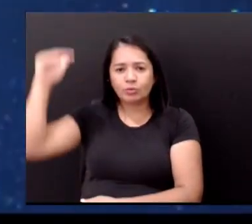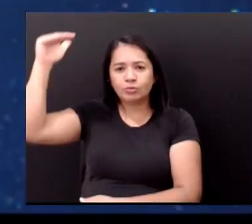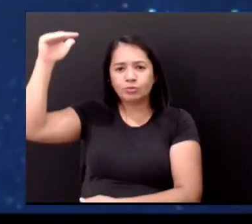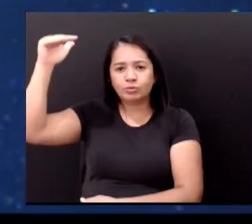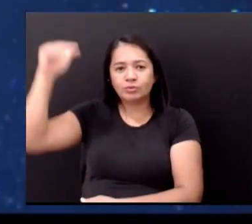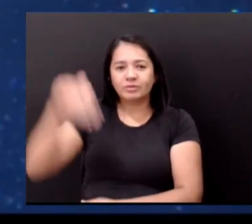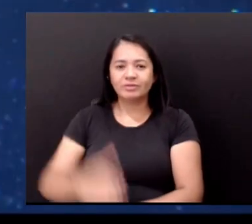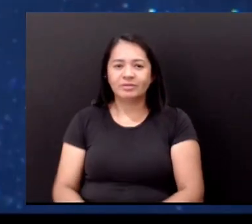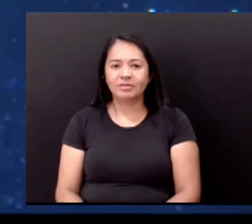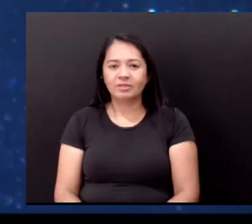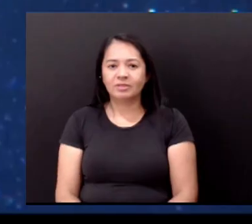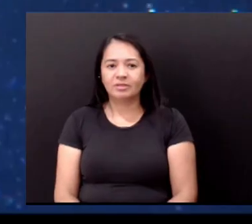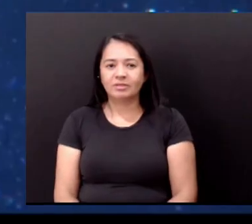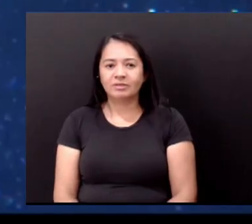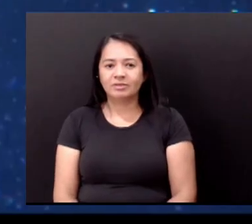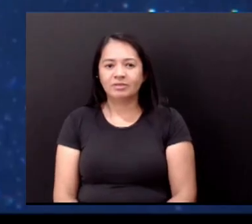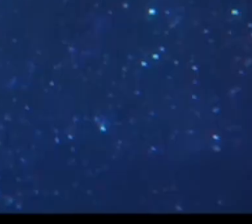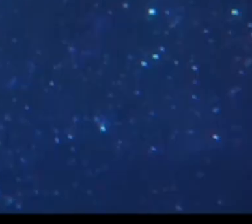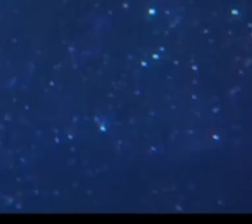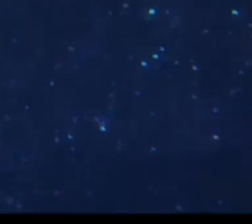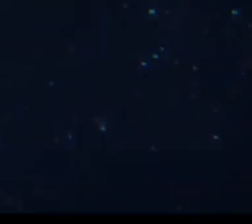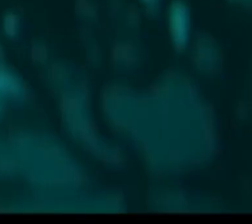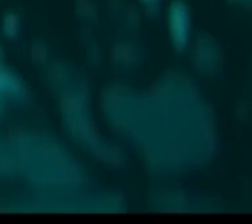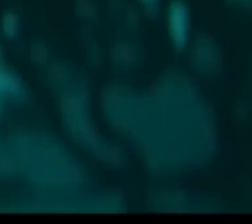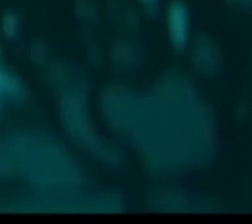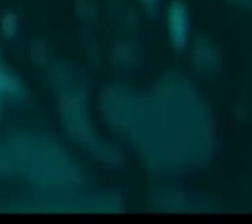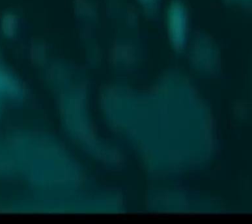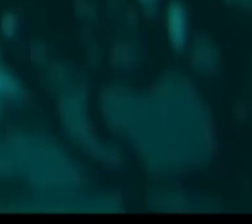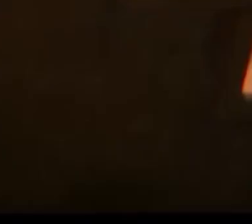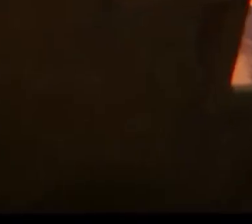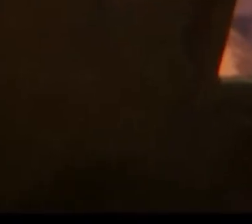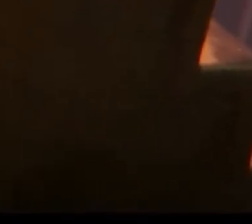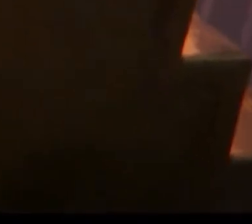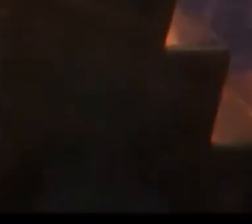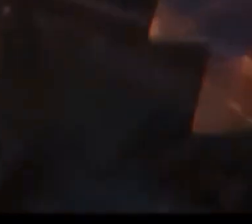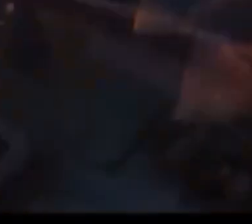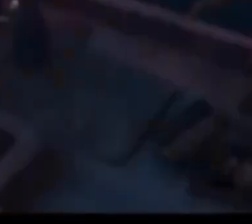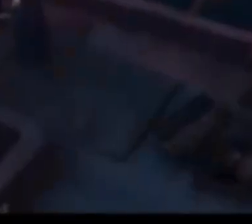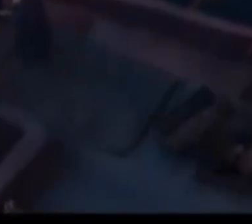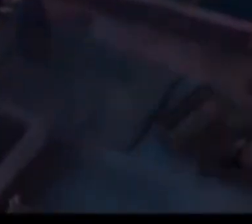O Rei dos Reis. Uma história contada por Charles Dickens. Está na hora.